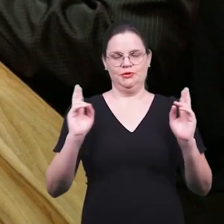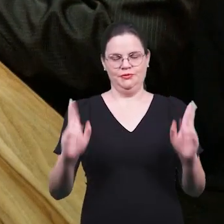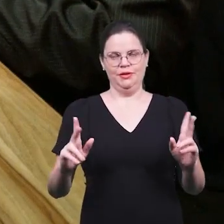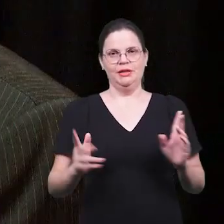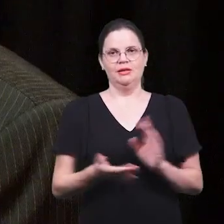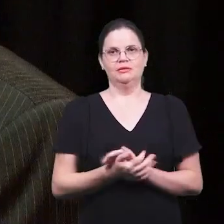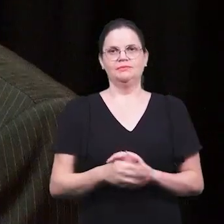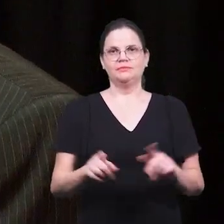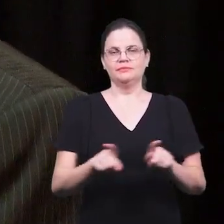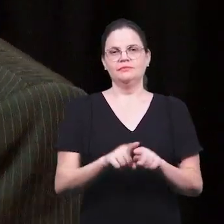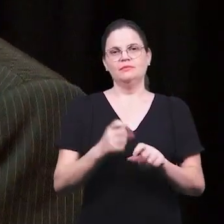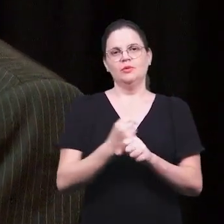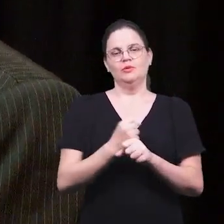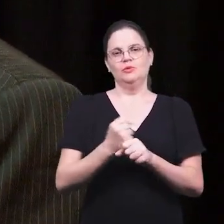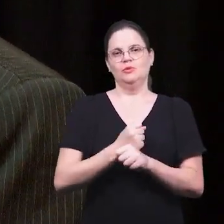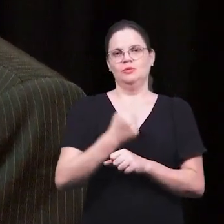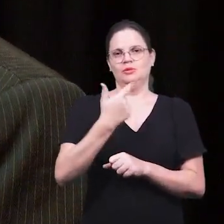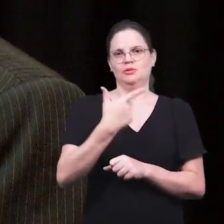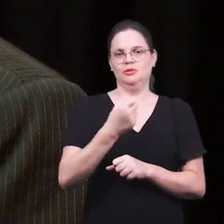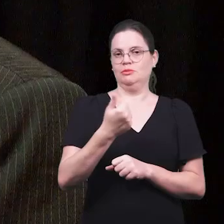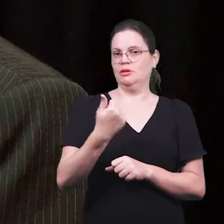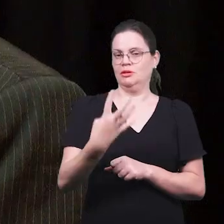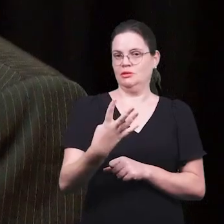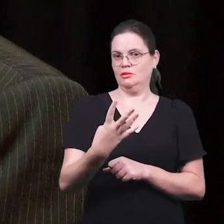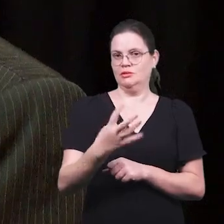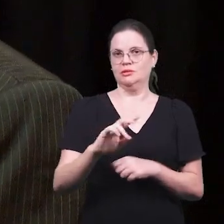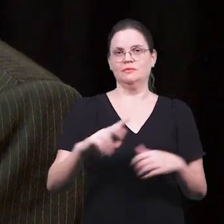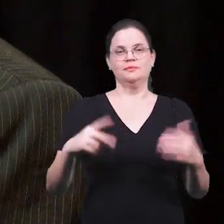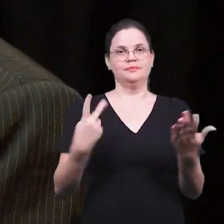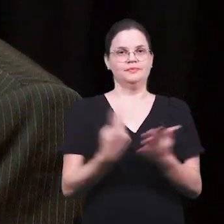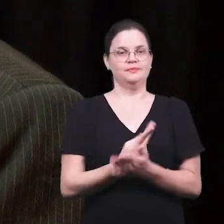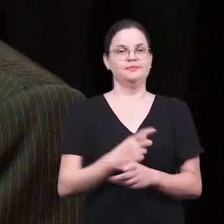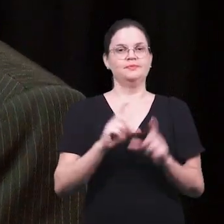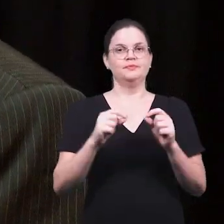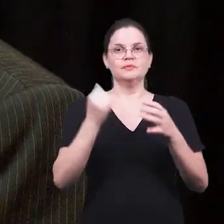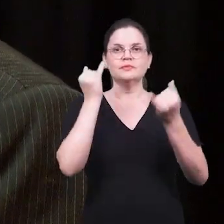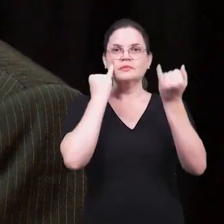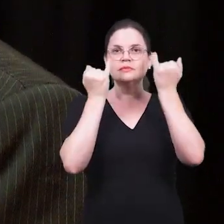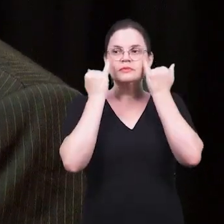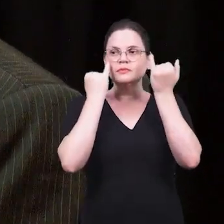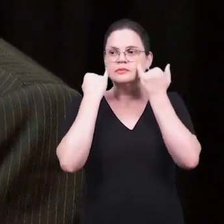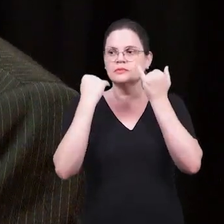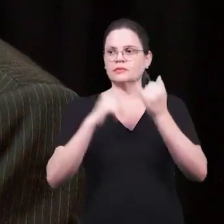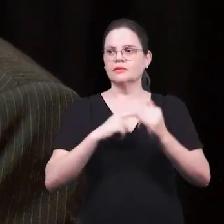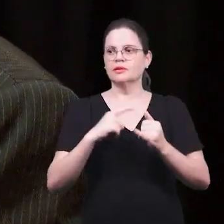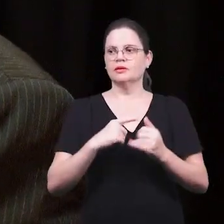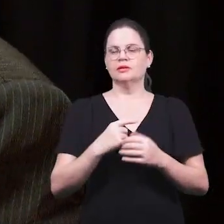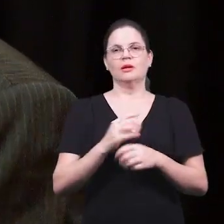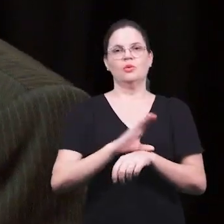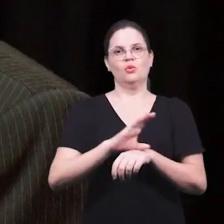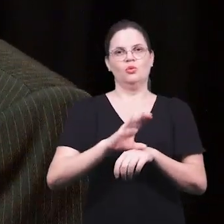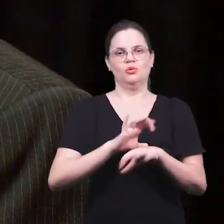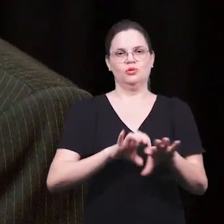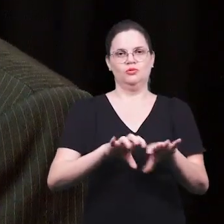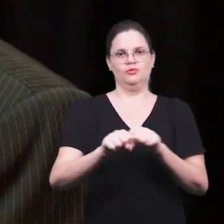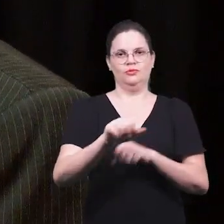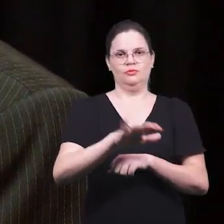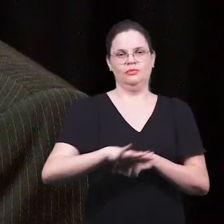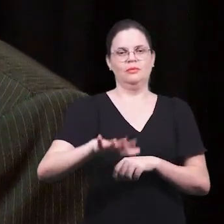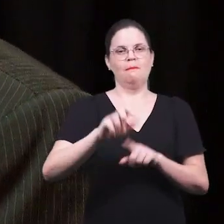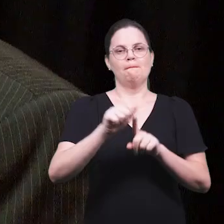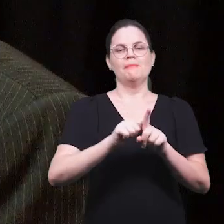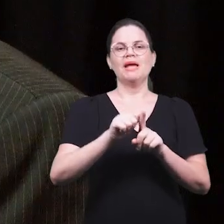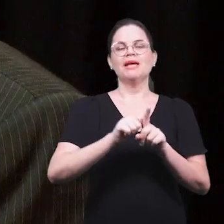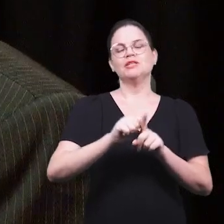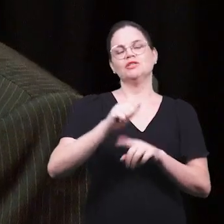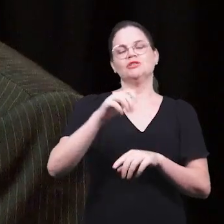diferencial, Júlio. Chega 2014, surgem então os rumores de que um curso de formação iria acontecer